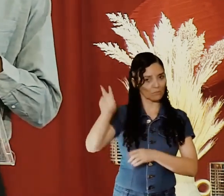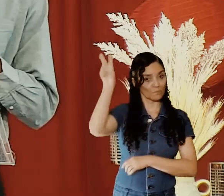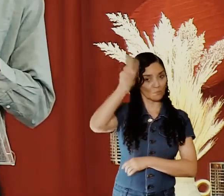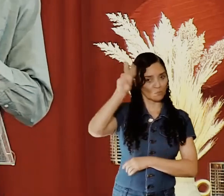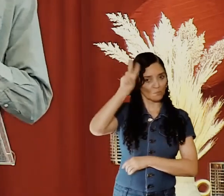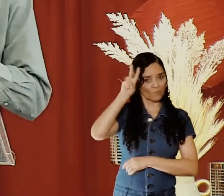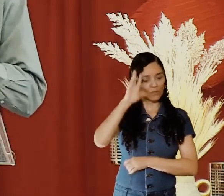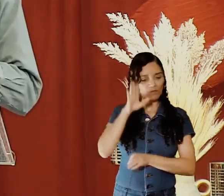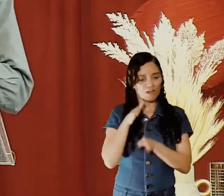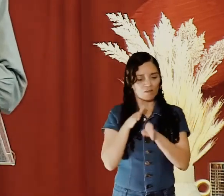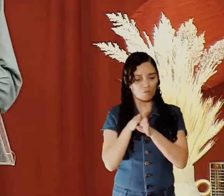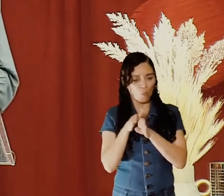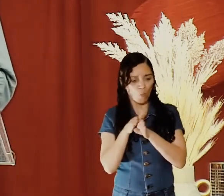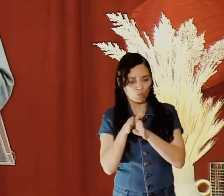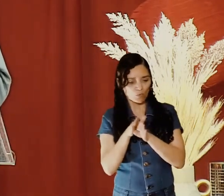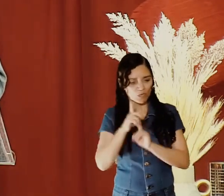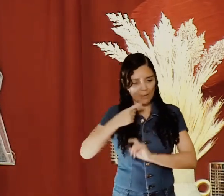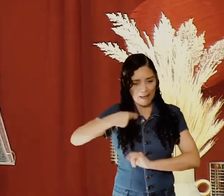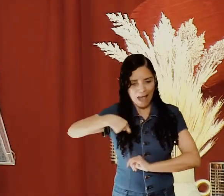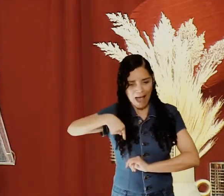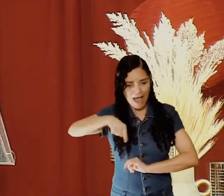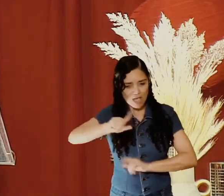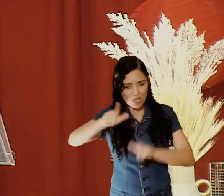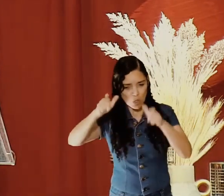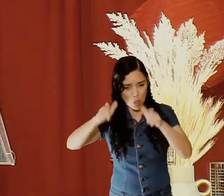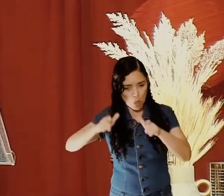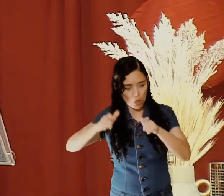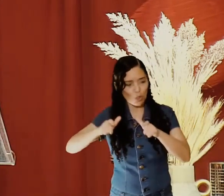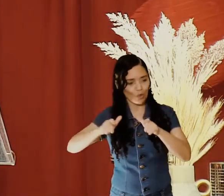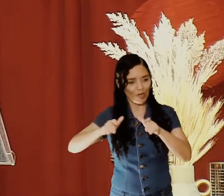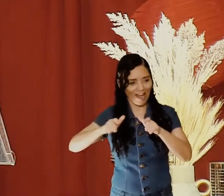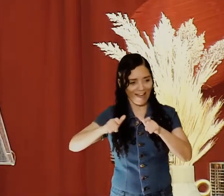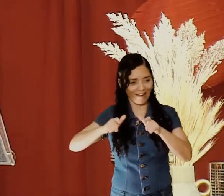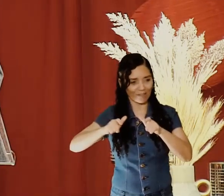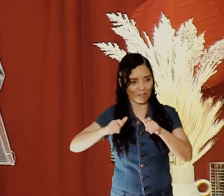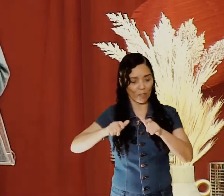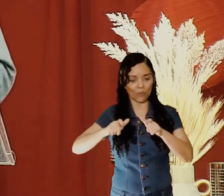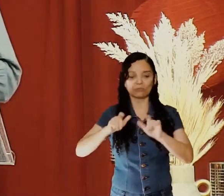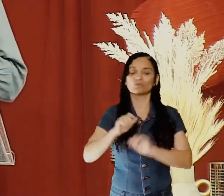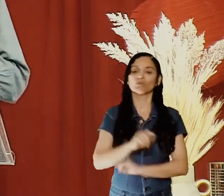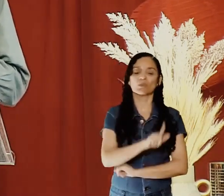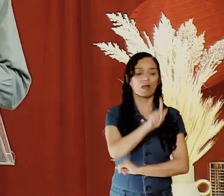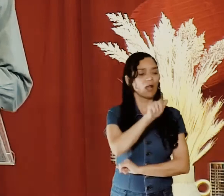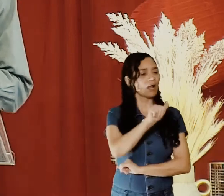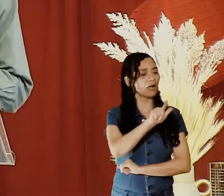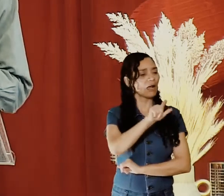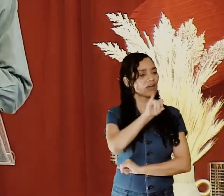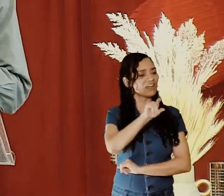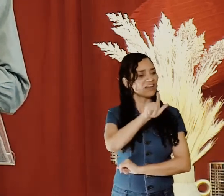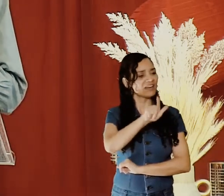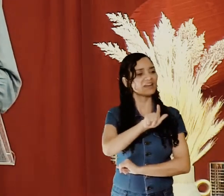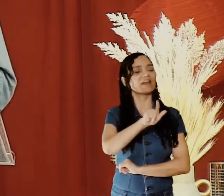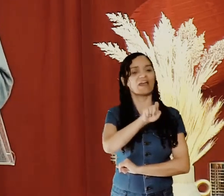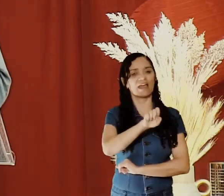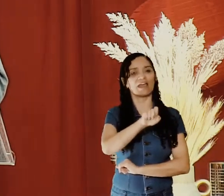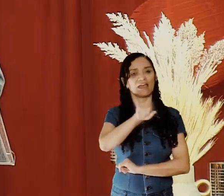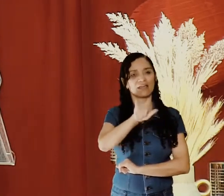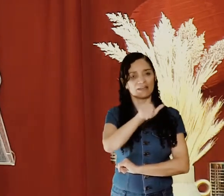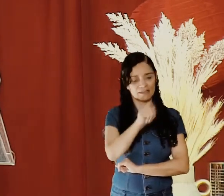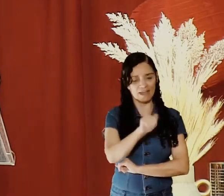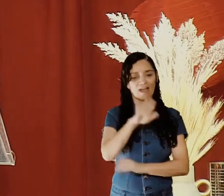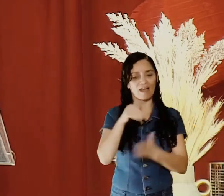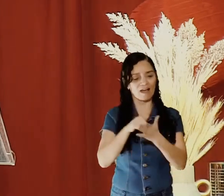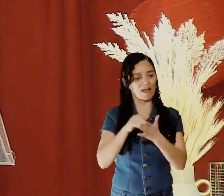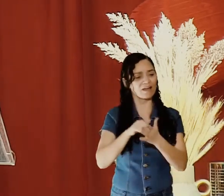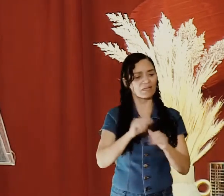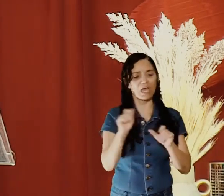pessoas, José e Maria, fossem, então, da Galileia até a Judéia, verso de número